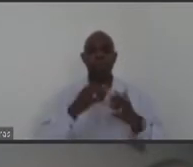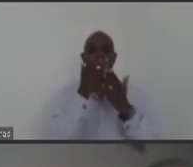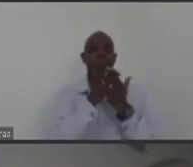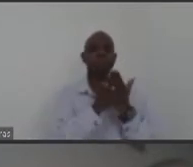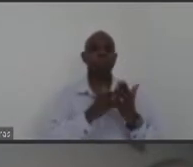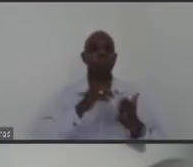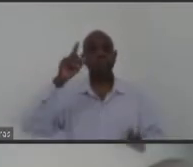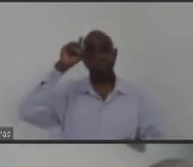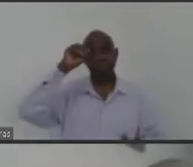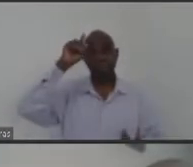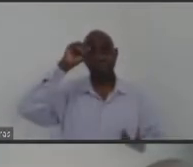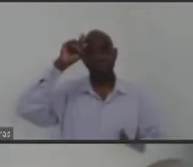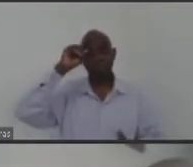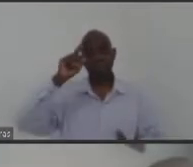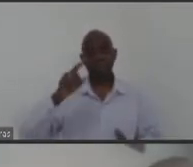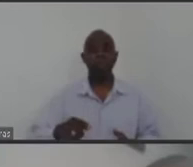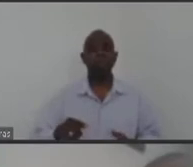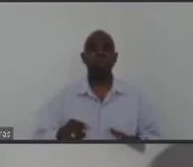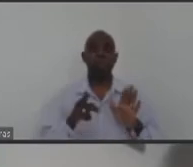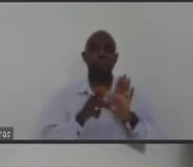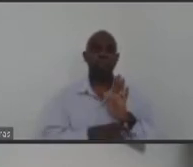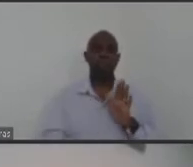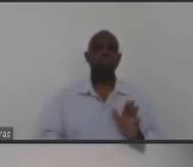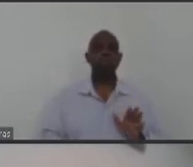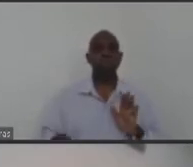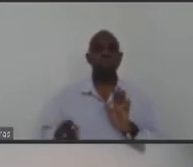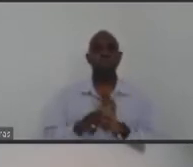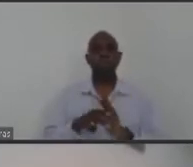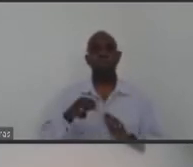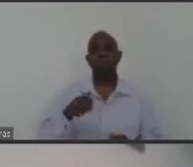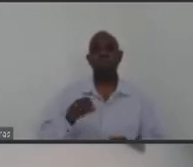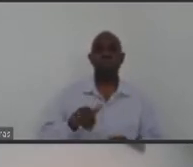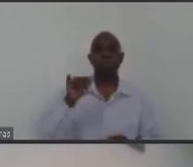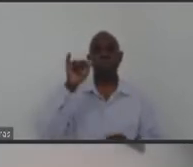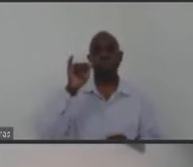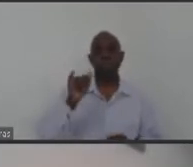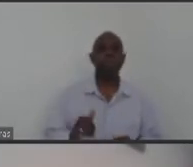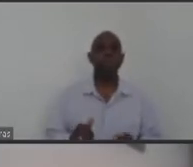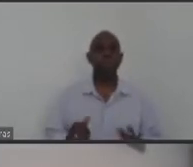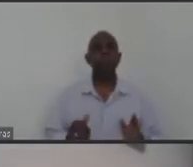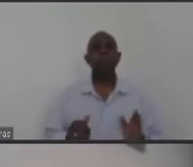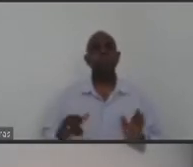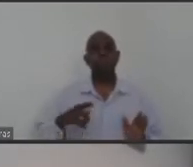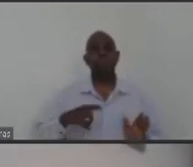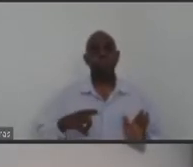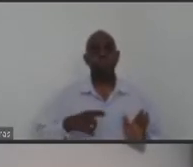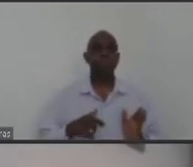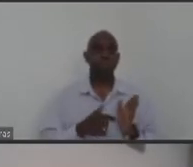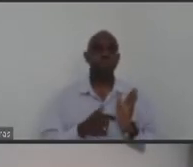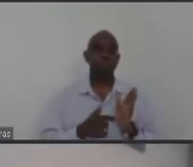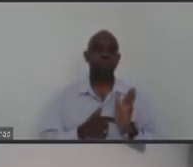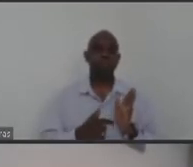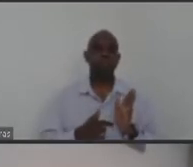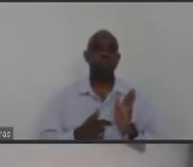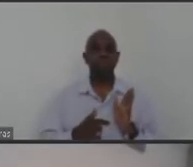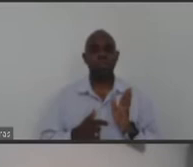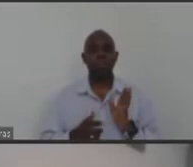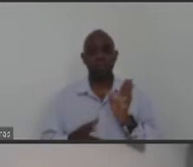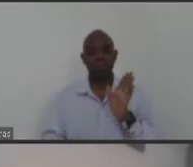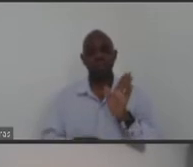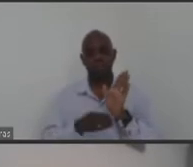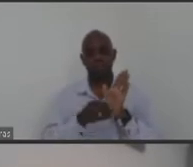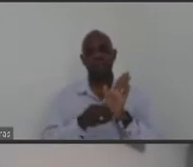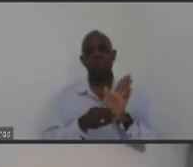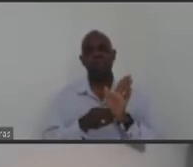do dia, que é o projeto de lei de autoria do vereador Ney, ele sai da ordem do dia por apresentação de emenda de autoria